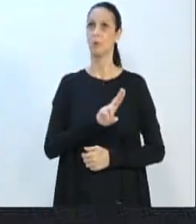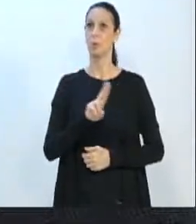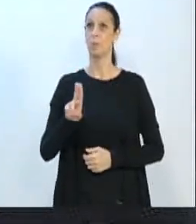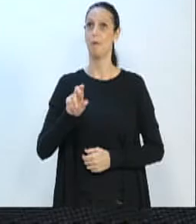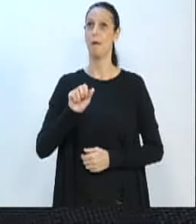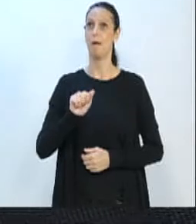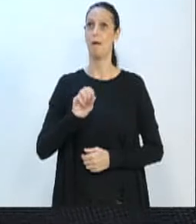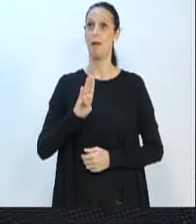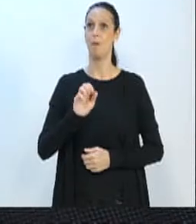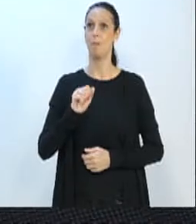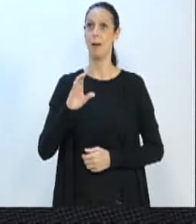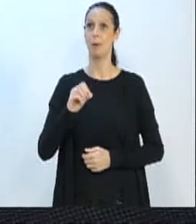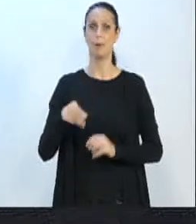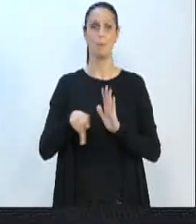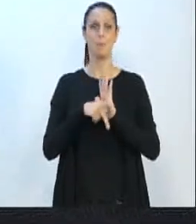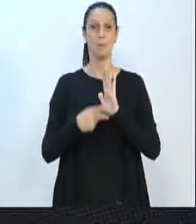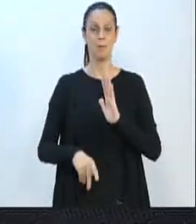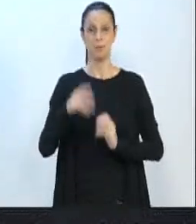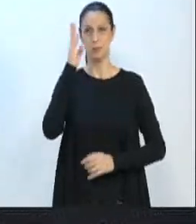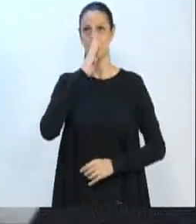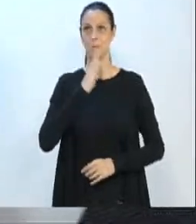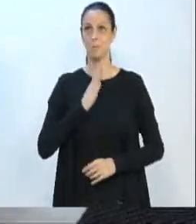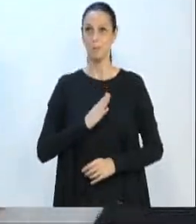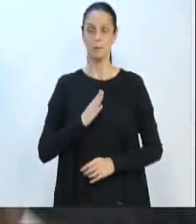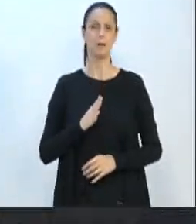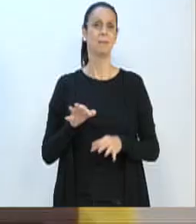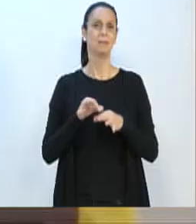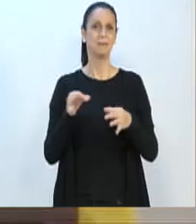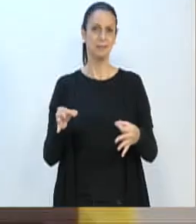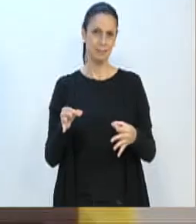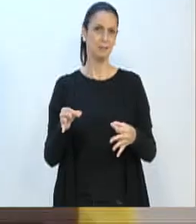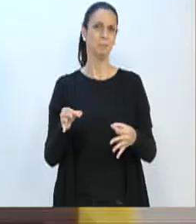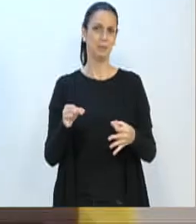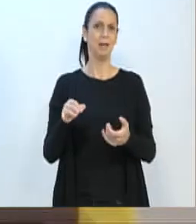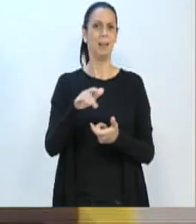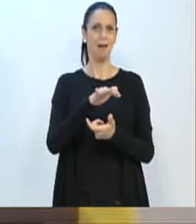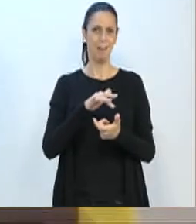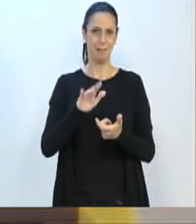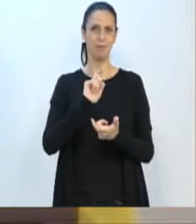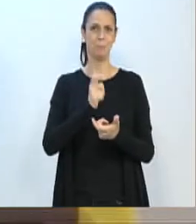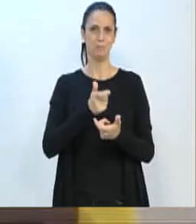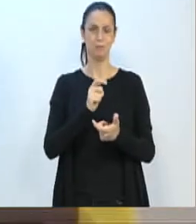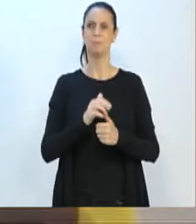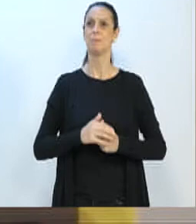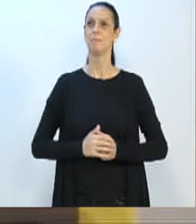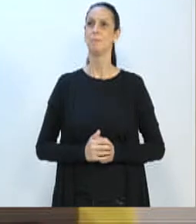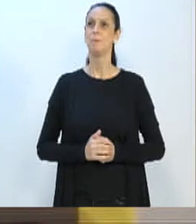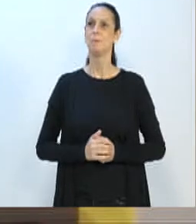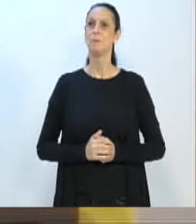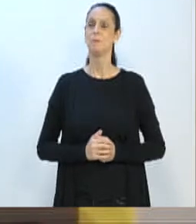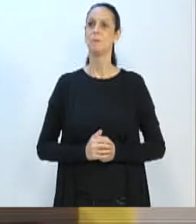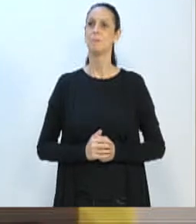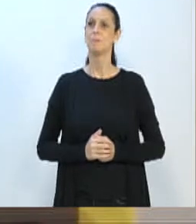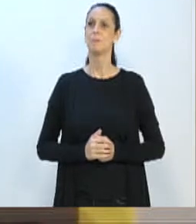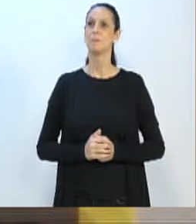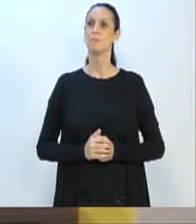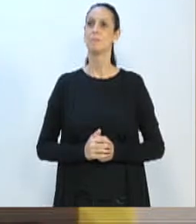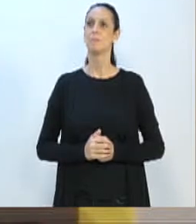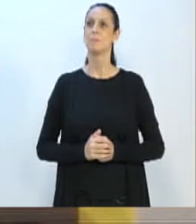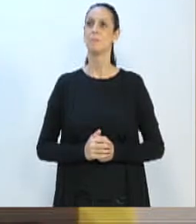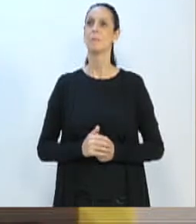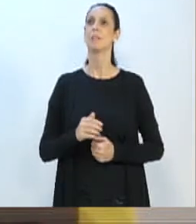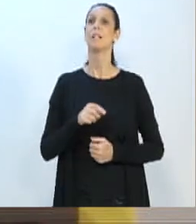ábaco brasileiro de alfabetização bilíngue. É uma coisa simples, rudimentar também, mas eu vou até, para lembrar aqui